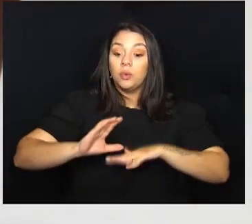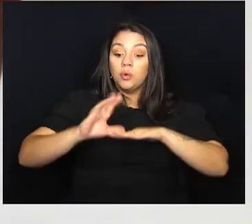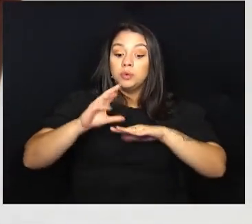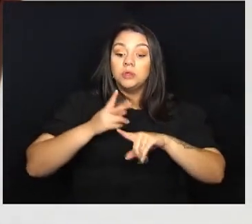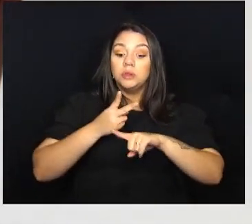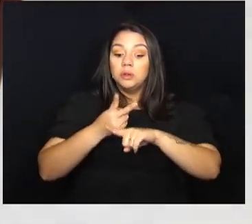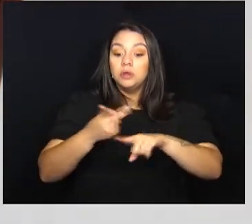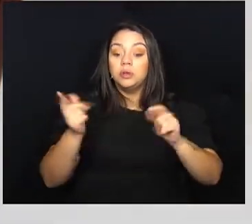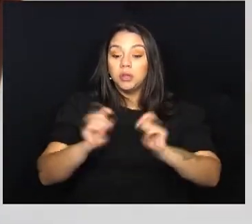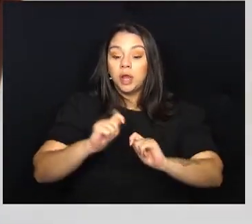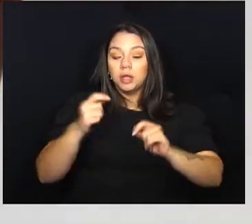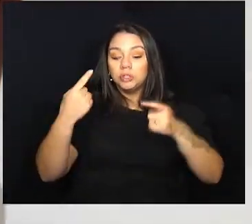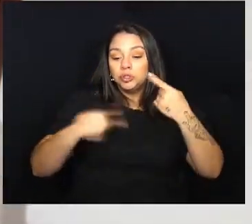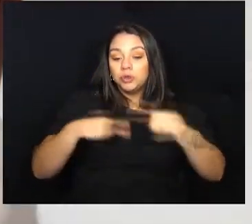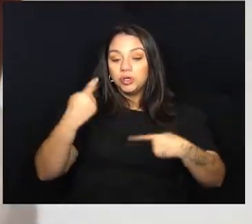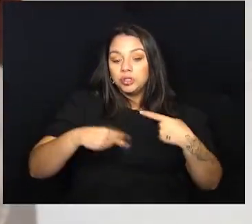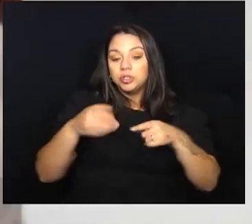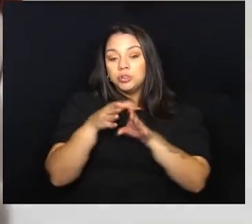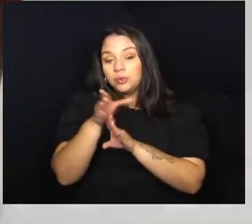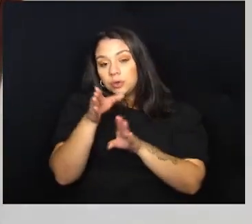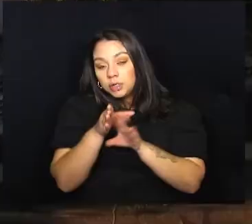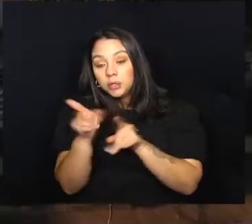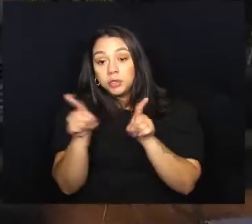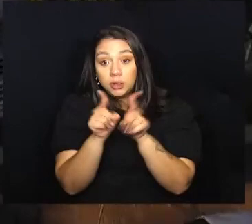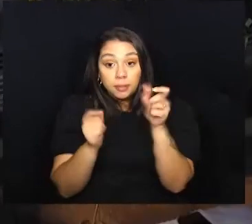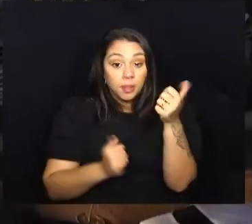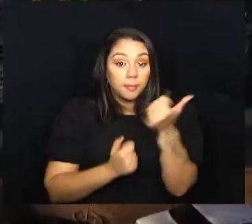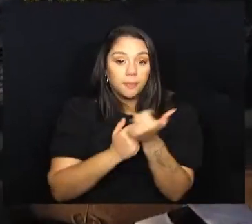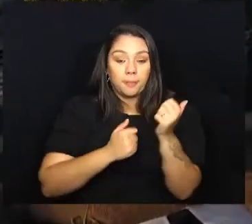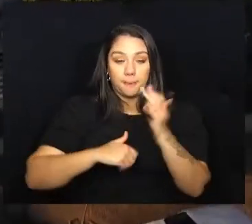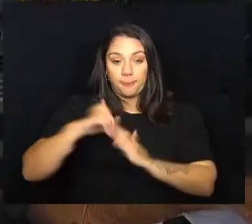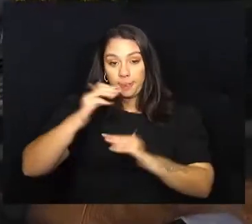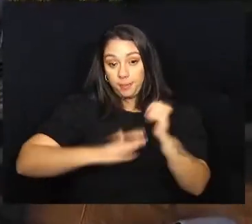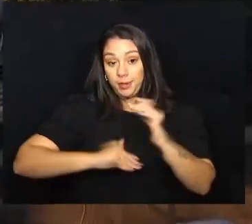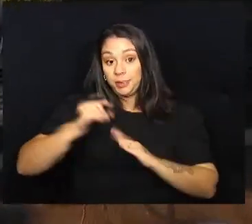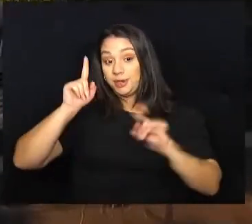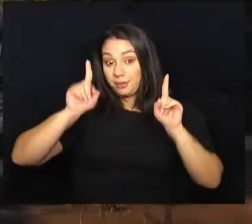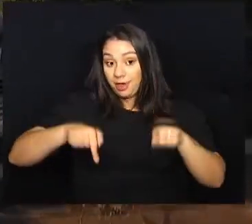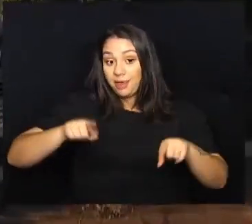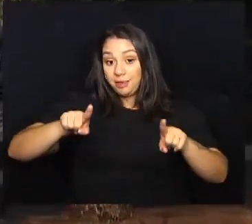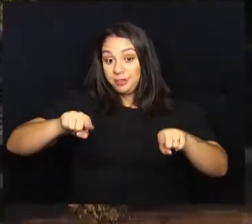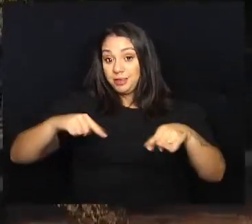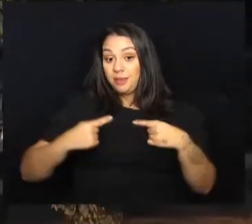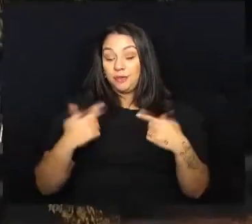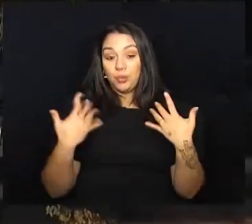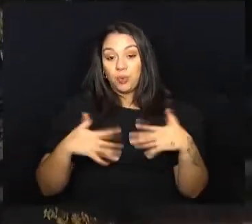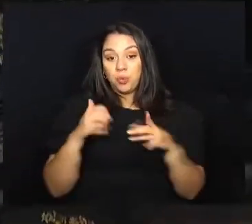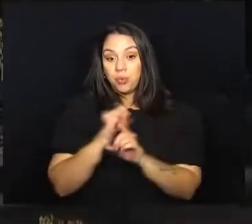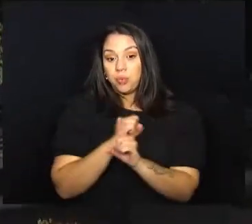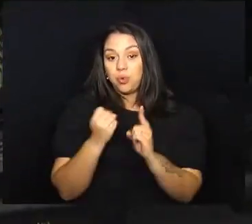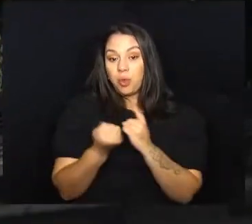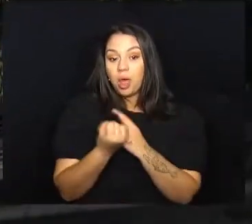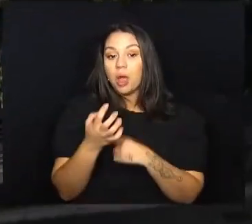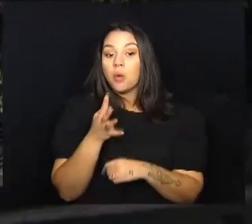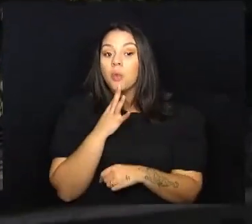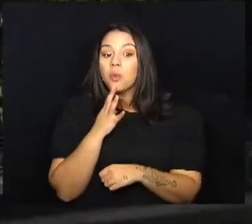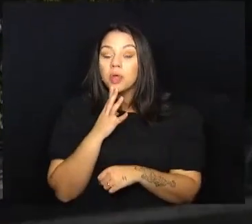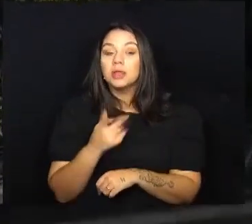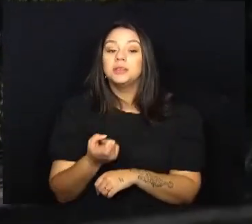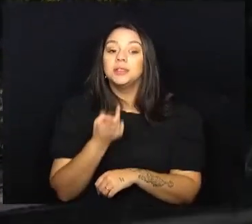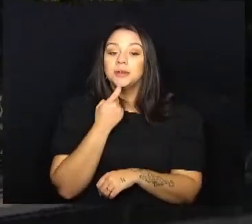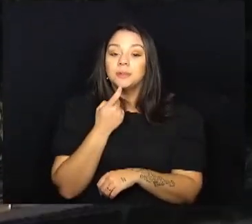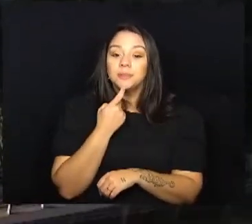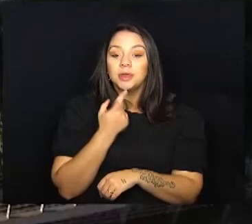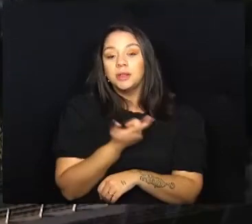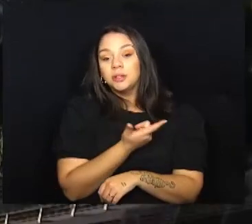discutir, orientar e assessorar a sua atuação. Um desafio para que a sociedade possa conhecer uma Campinas de outrora